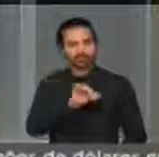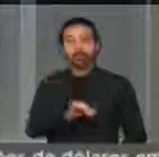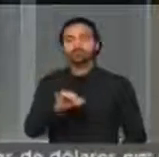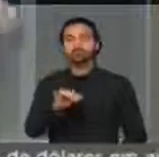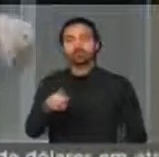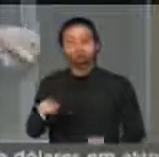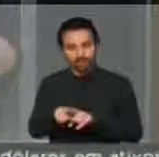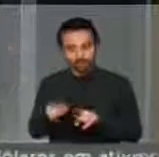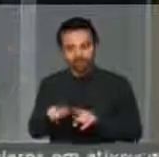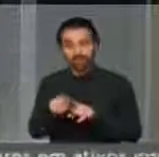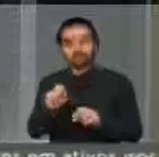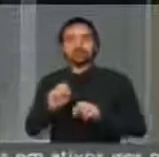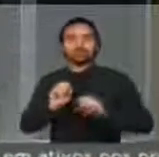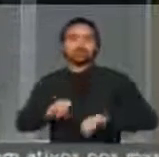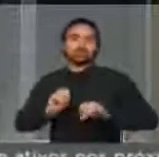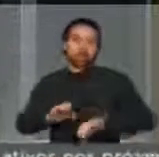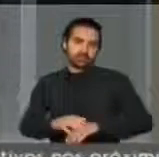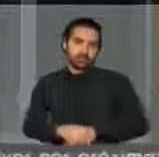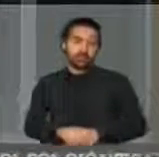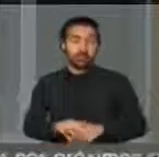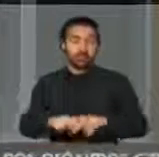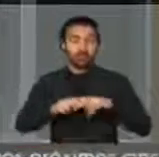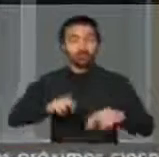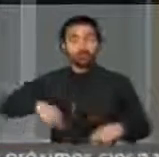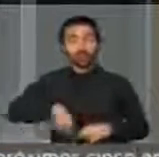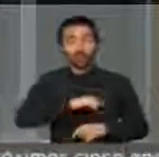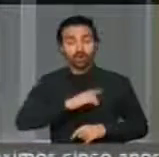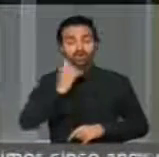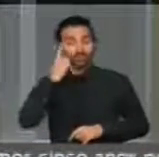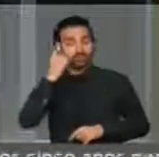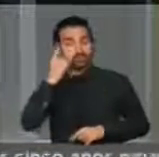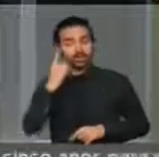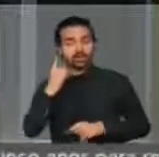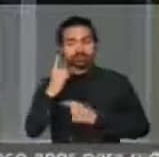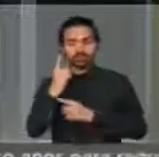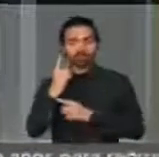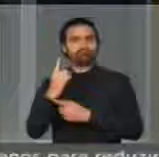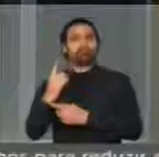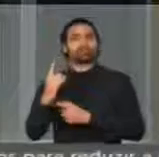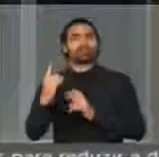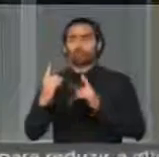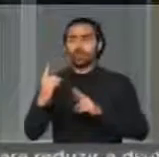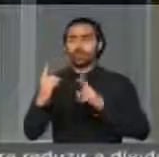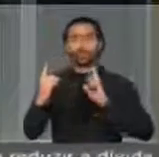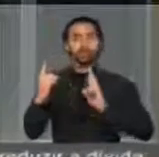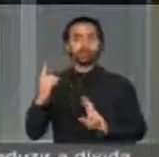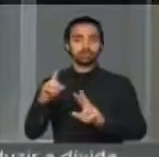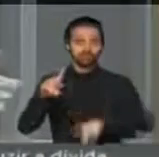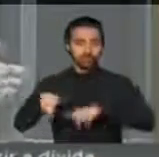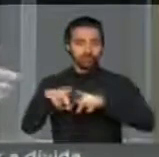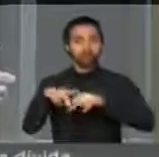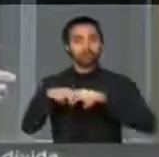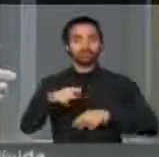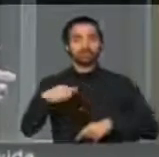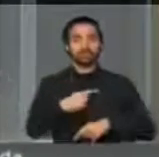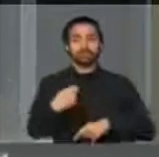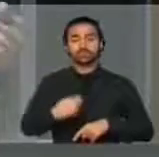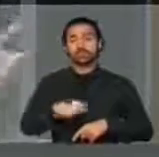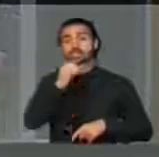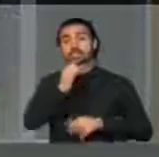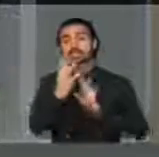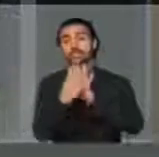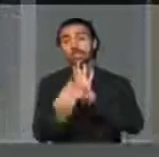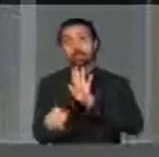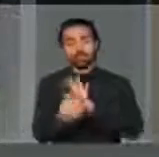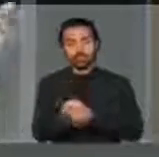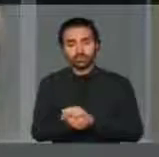Por isso que nos cabe, como parlamento, como representação da população, é ter uma prática exemplar,